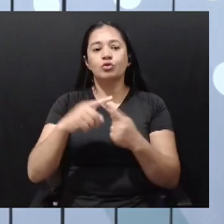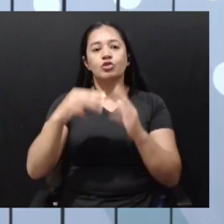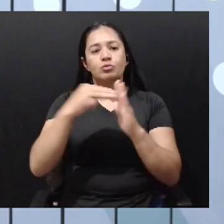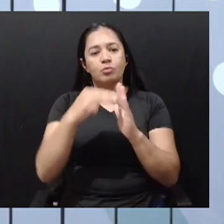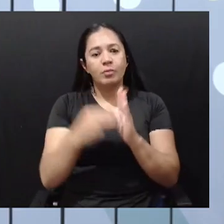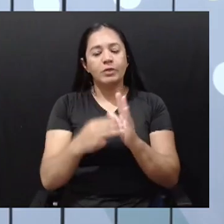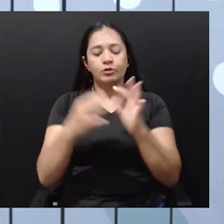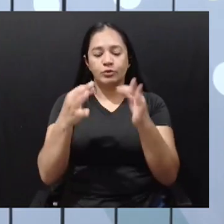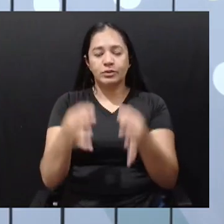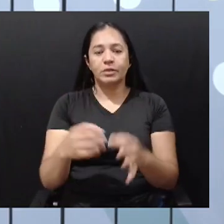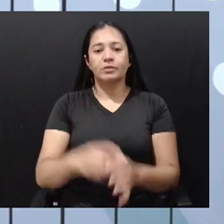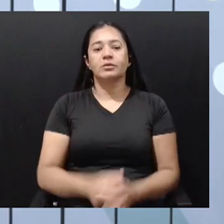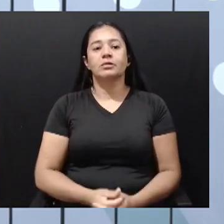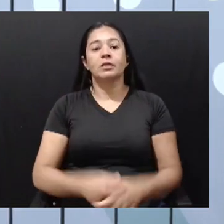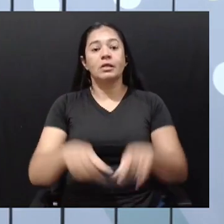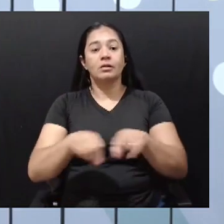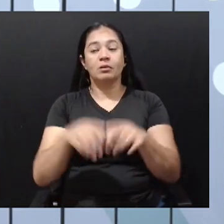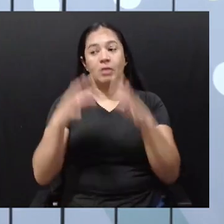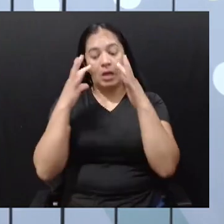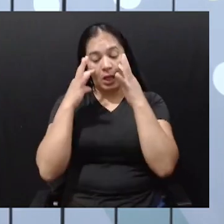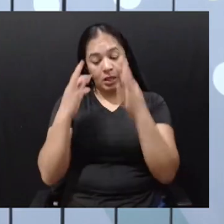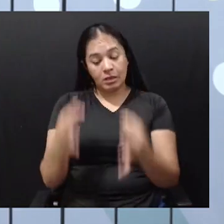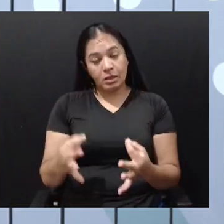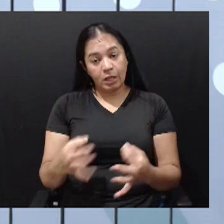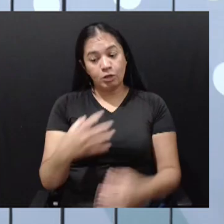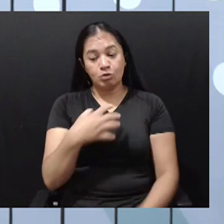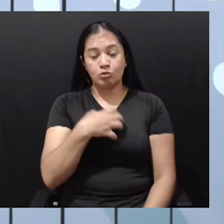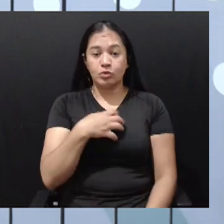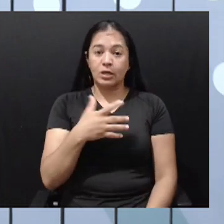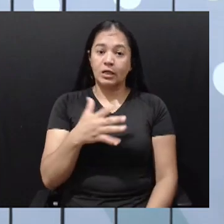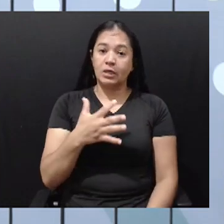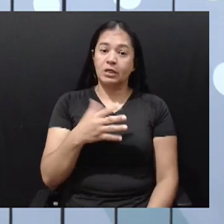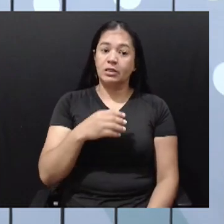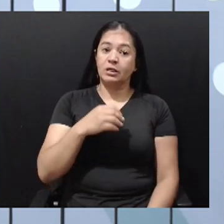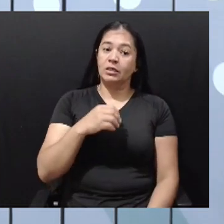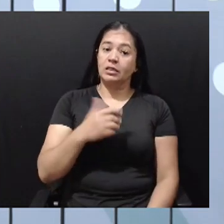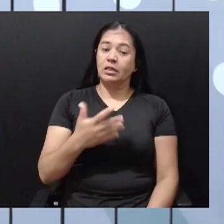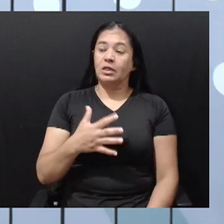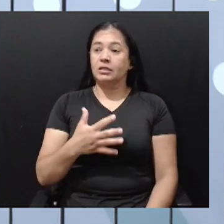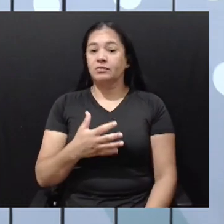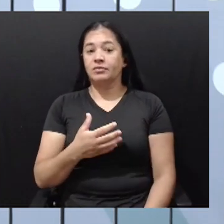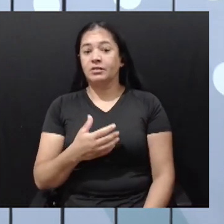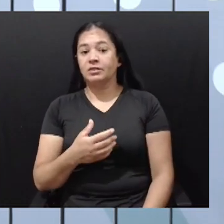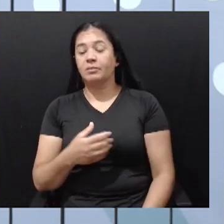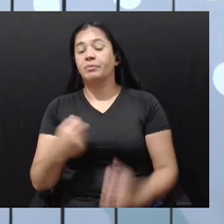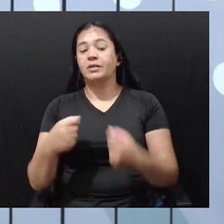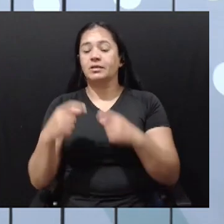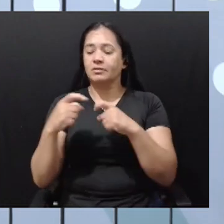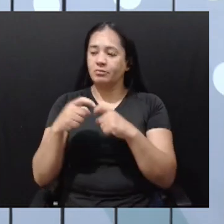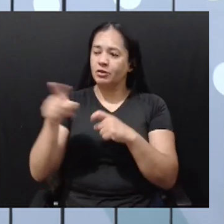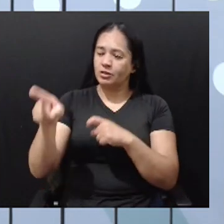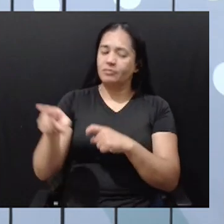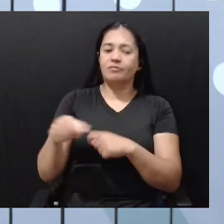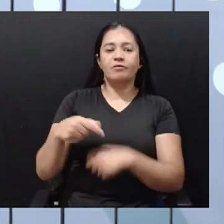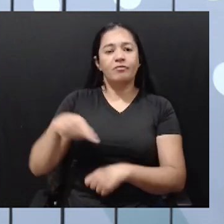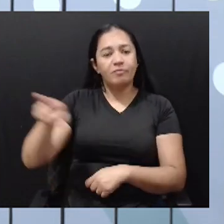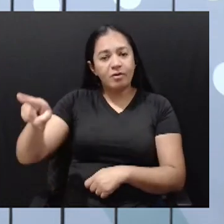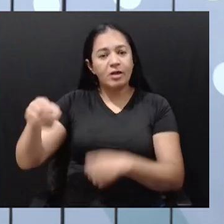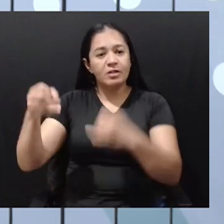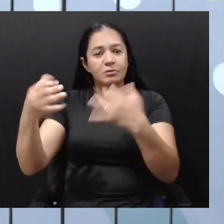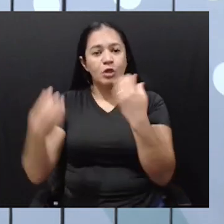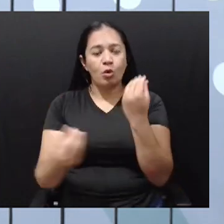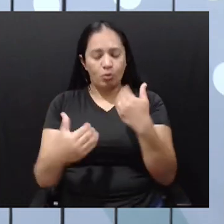atenta aos sinais, né, de repente uma rejeição, ir até o médico, explicar exatamente como que o corpo, como que o